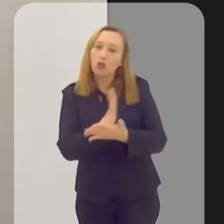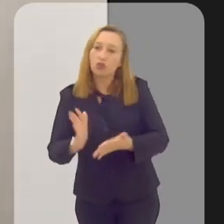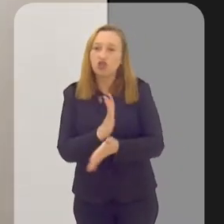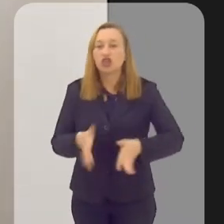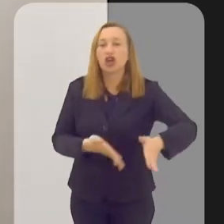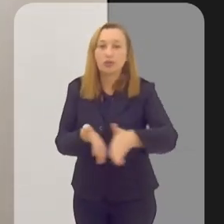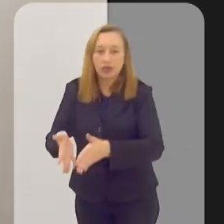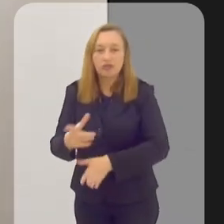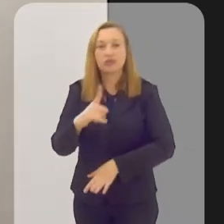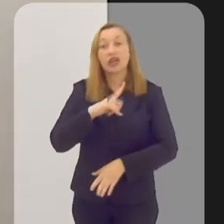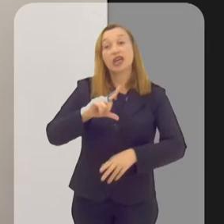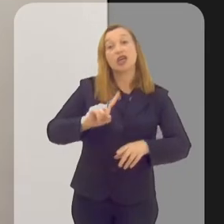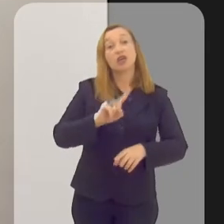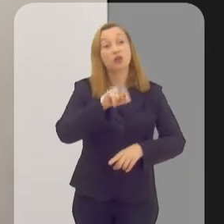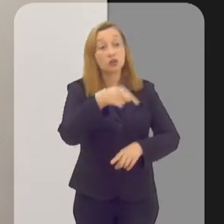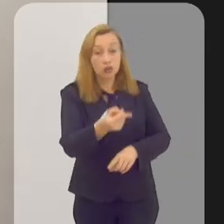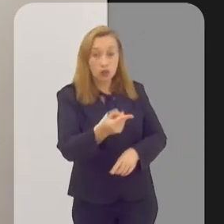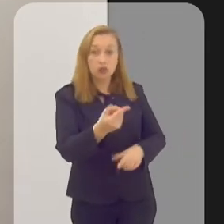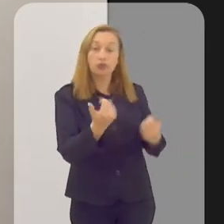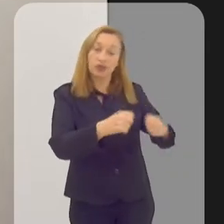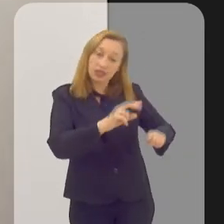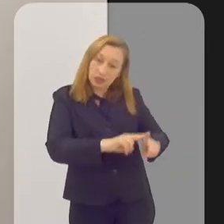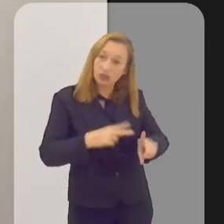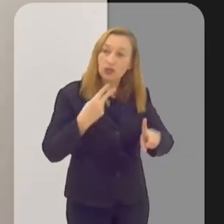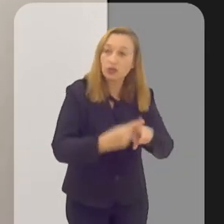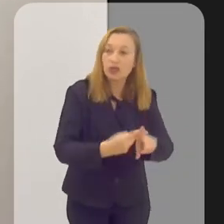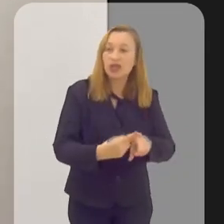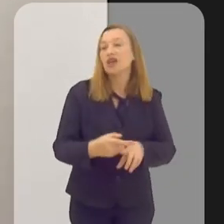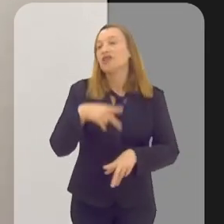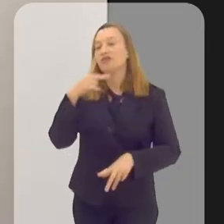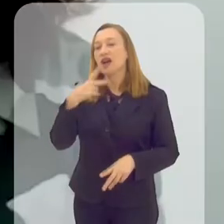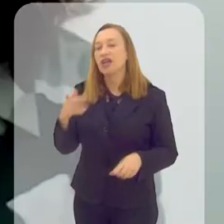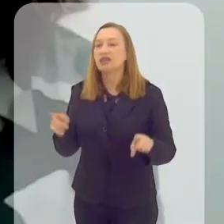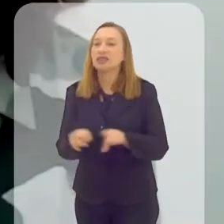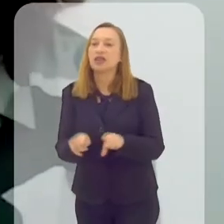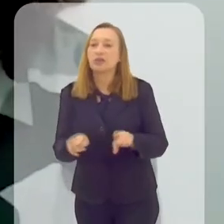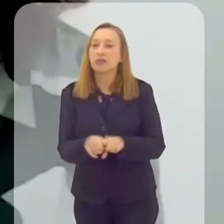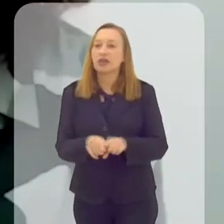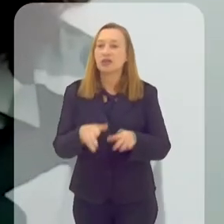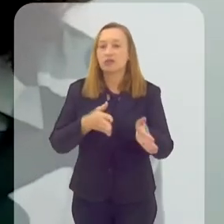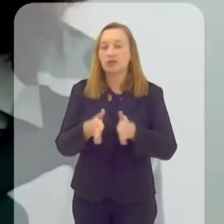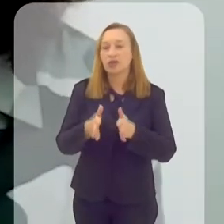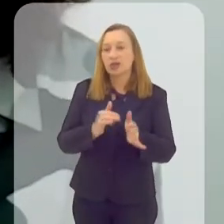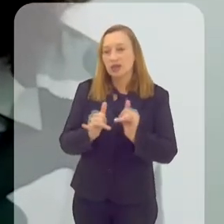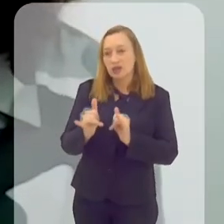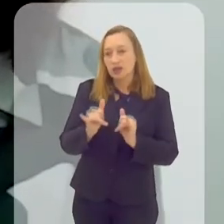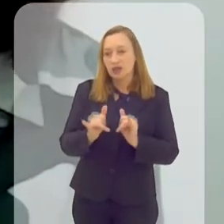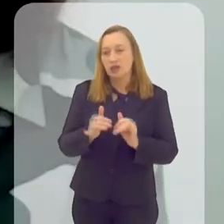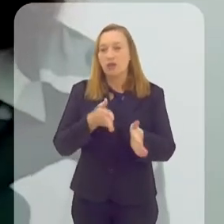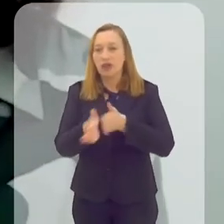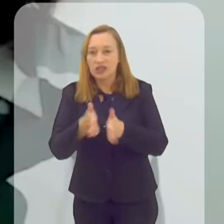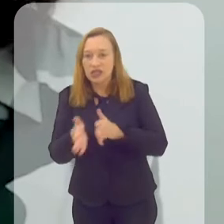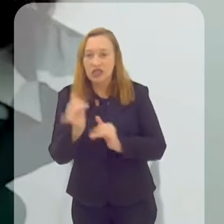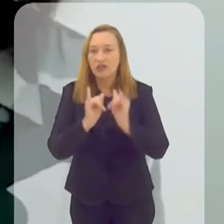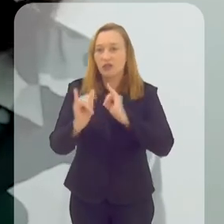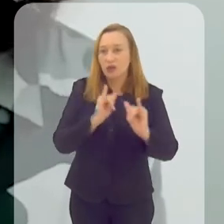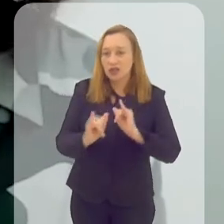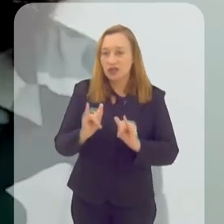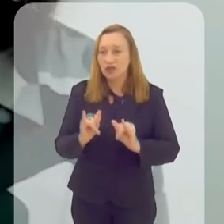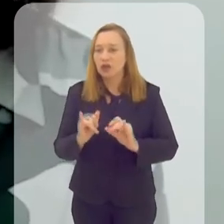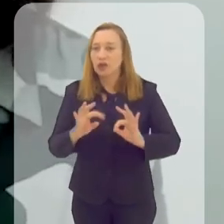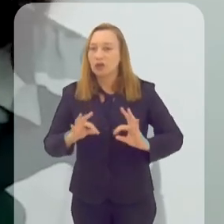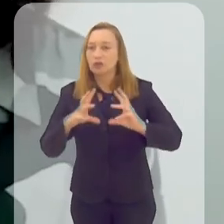já existem alguns caminhos. E aqueles que não existem, a gente quer multiplicar. E aí, falando especificamente sobre o acesso à informação, sobre